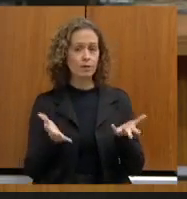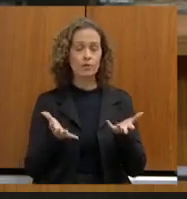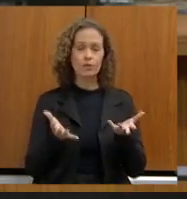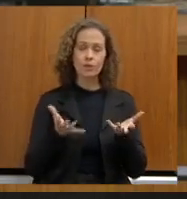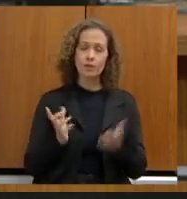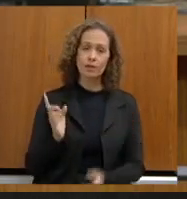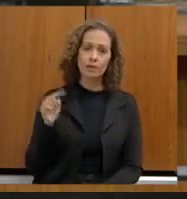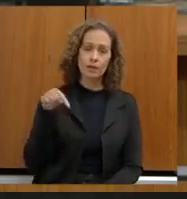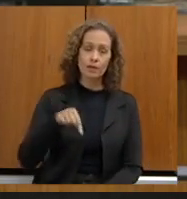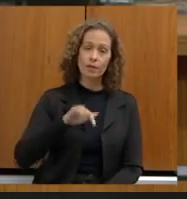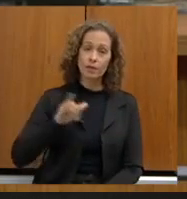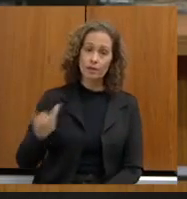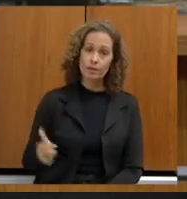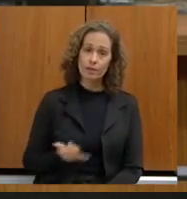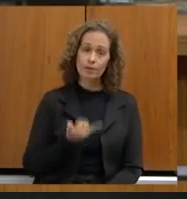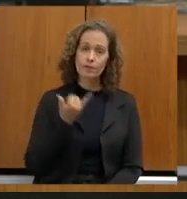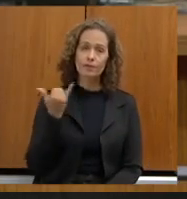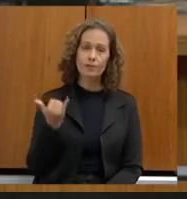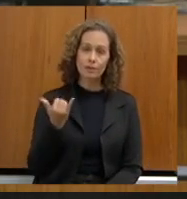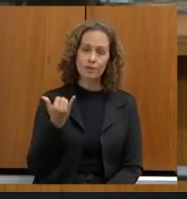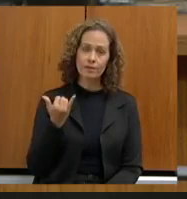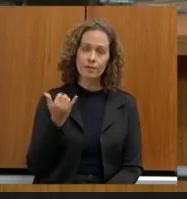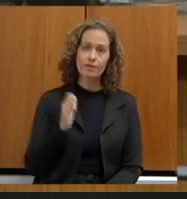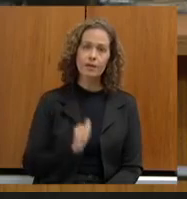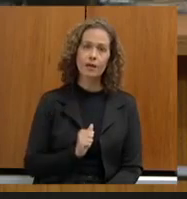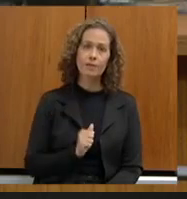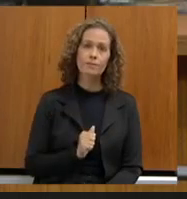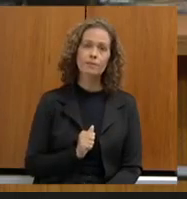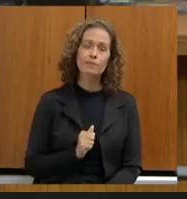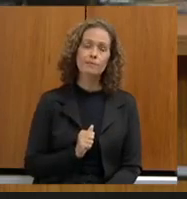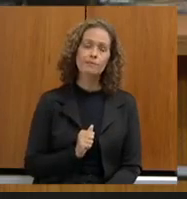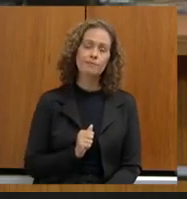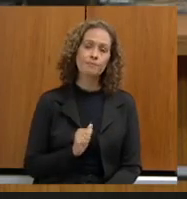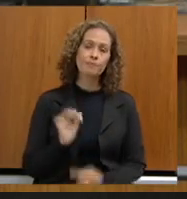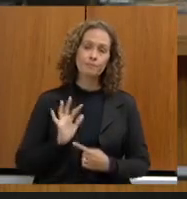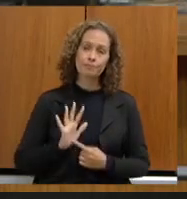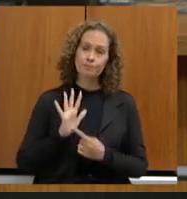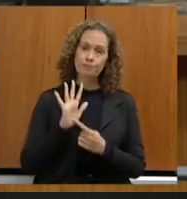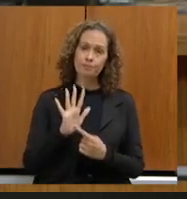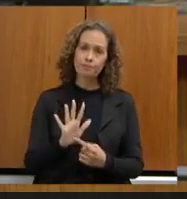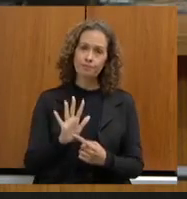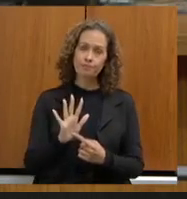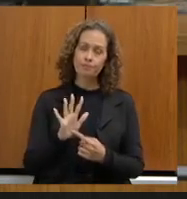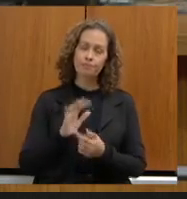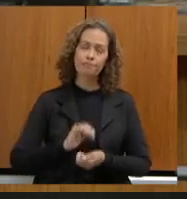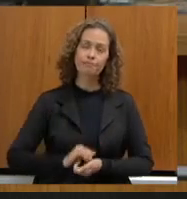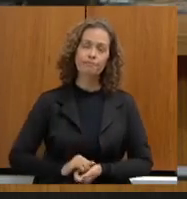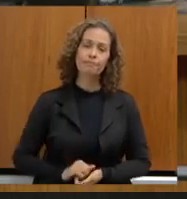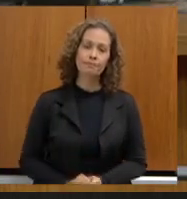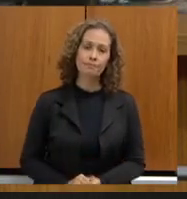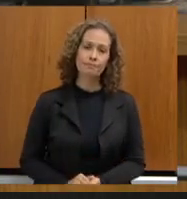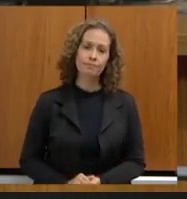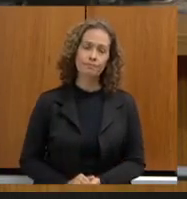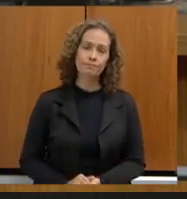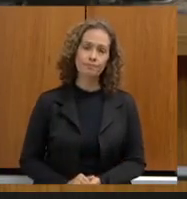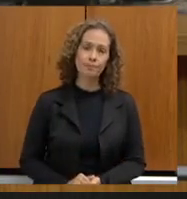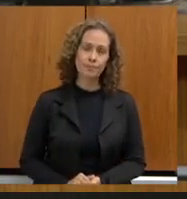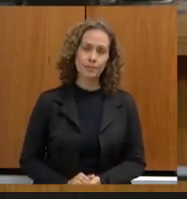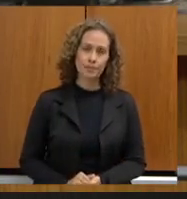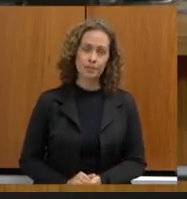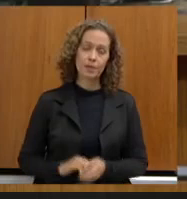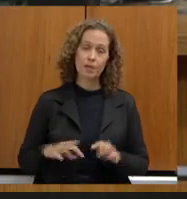aqui aproveitar esta oportunidade para transmitir